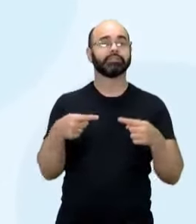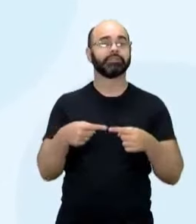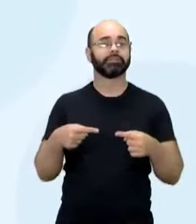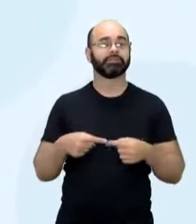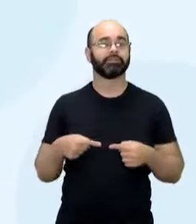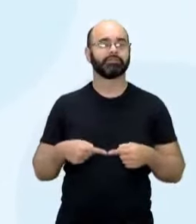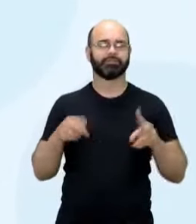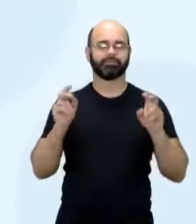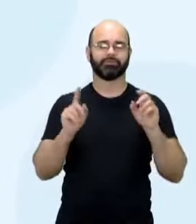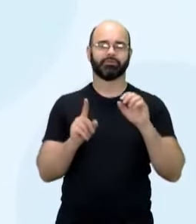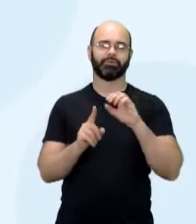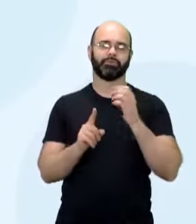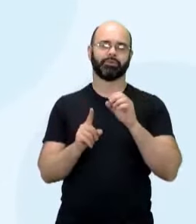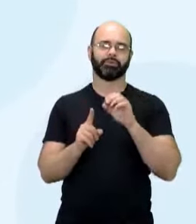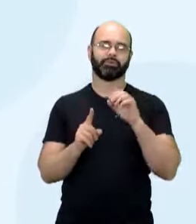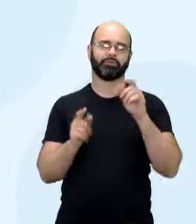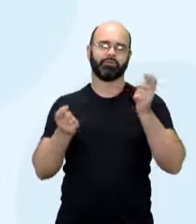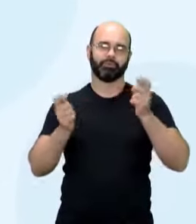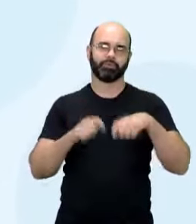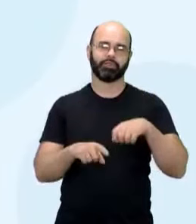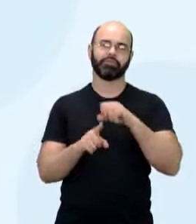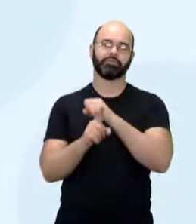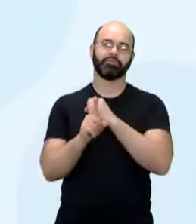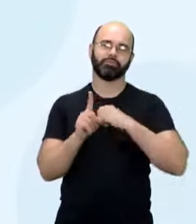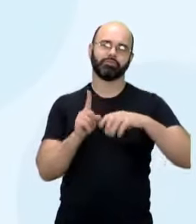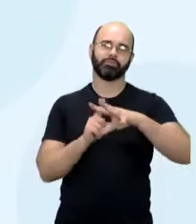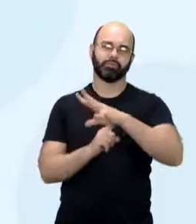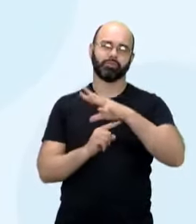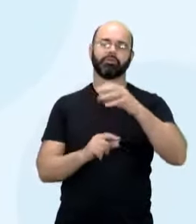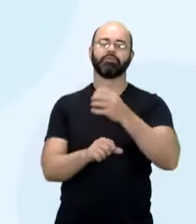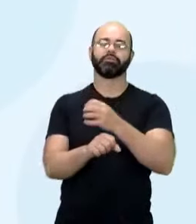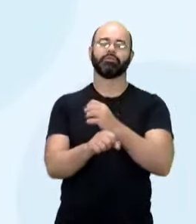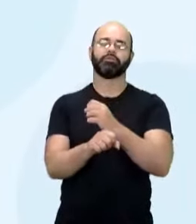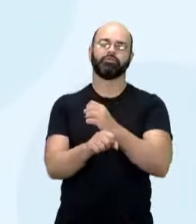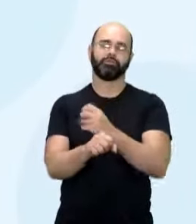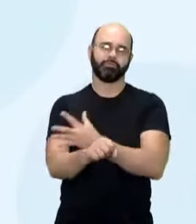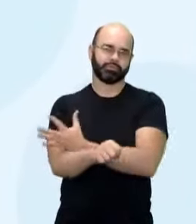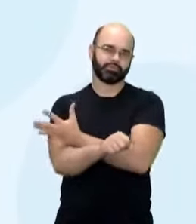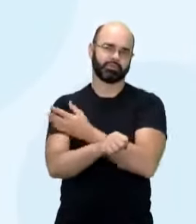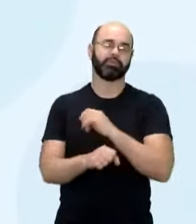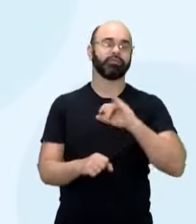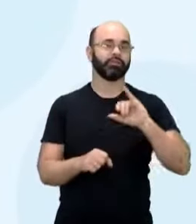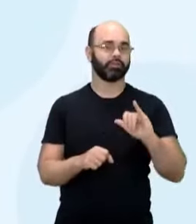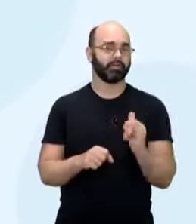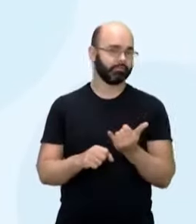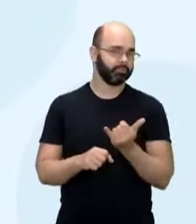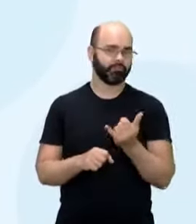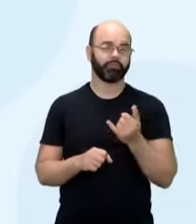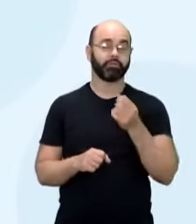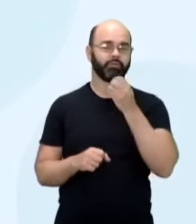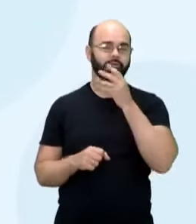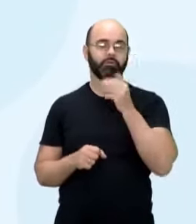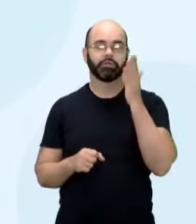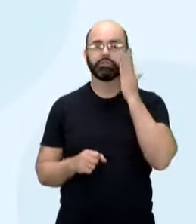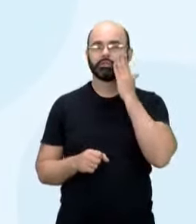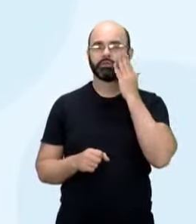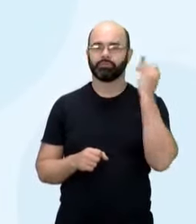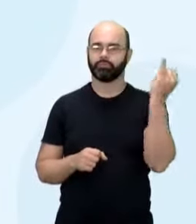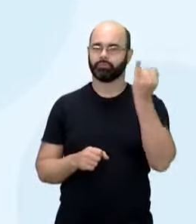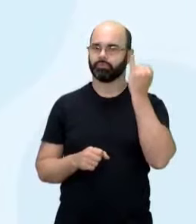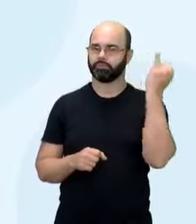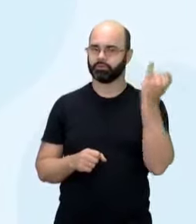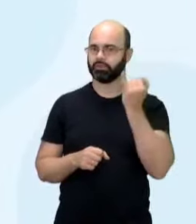desenvolvimento socioemocional. Então, vale muito a pena a gente ter sempre esses materiais no nosso radar quando a gente lembra